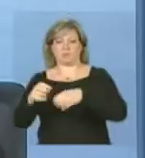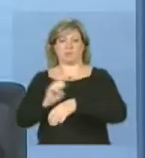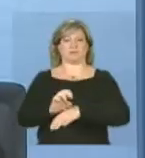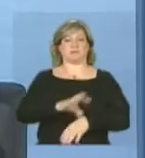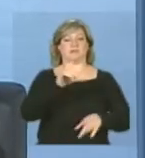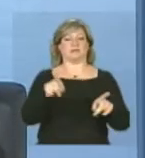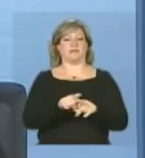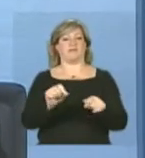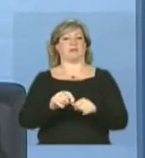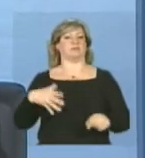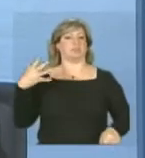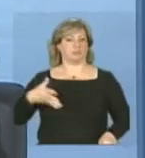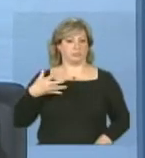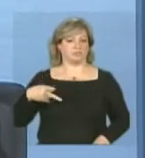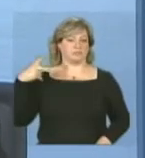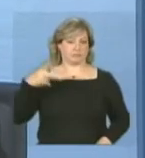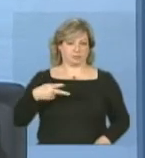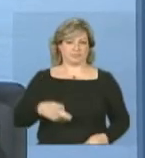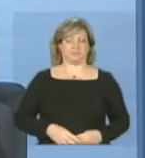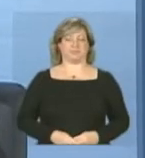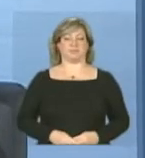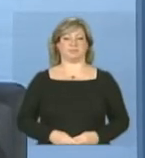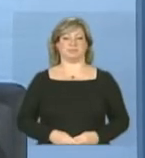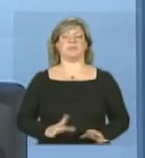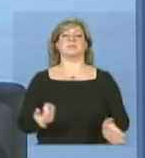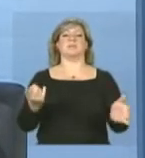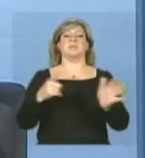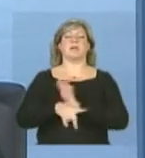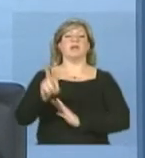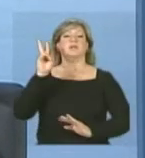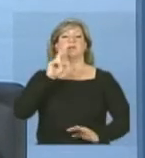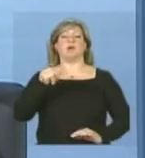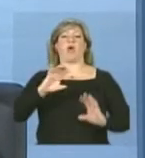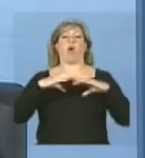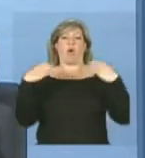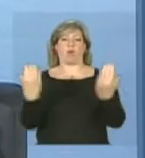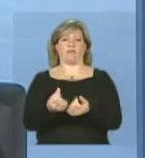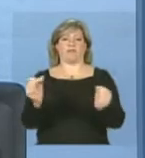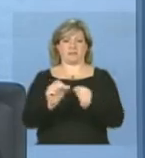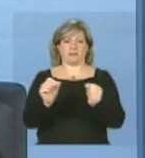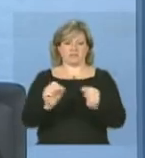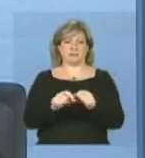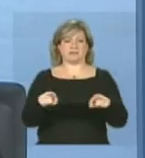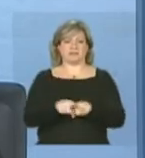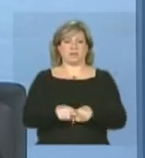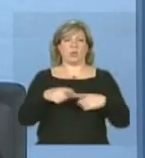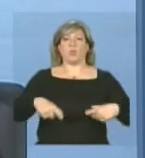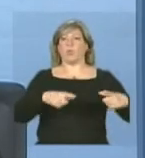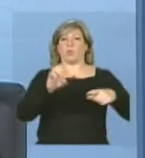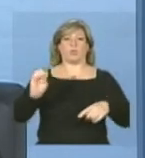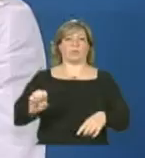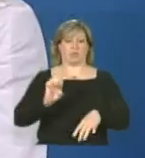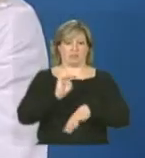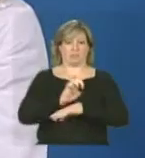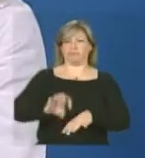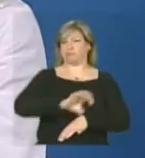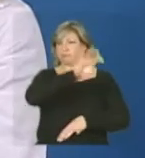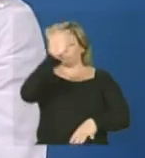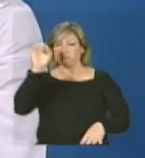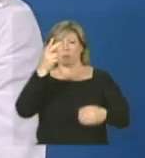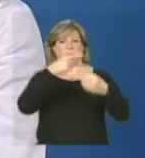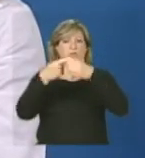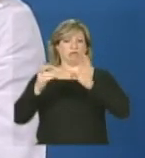ele ainda pergunta se as conferências vão ser realizadas em nível local. Já aconteceram, as, né? As conferências em nível local